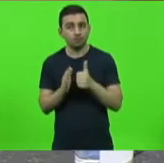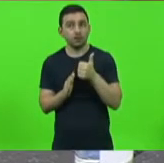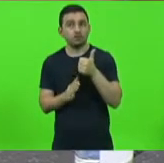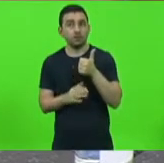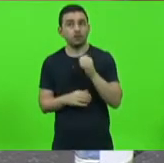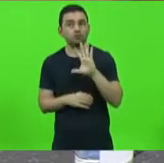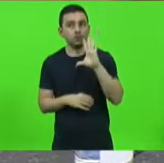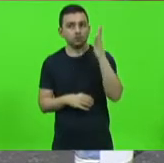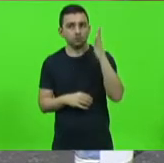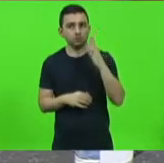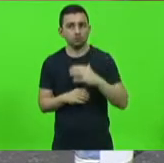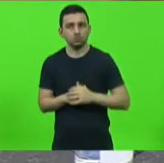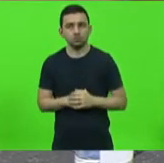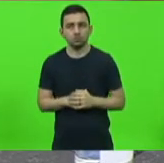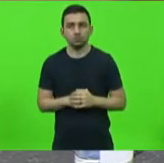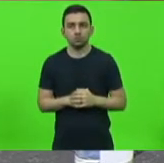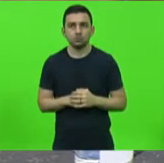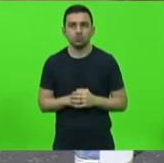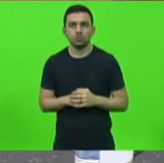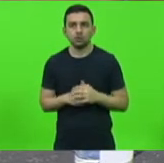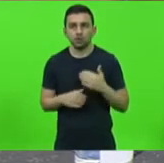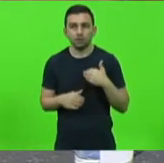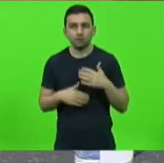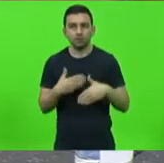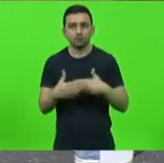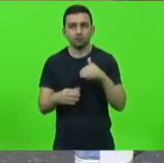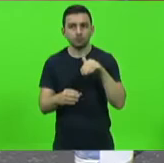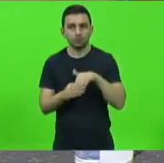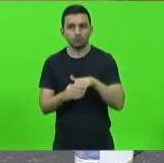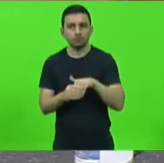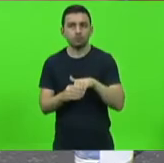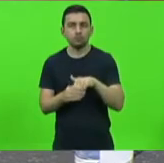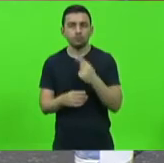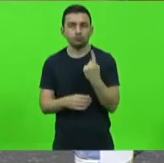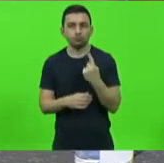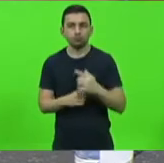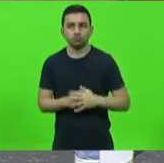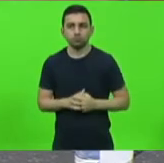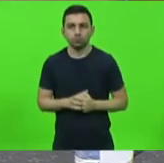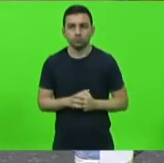acontece. Mas eu encaminho o voto 1.